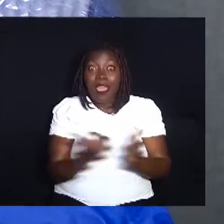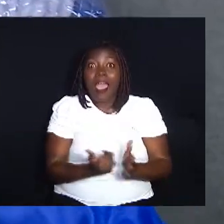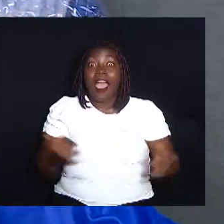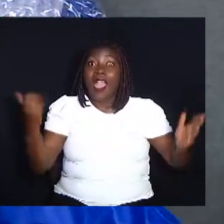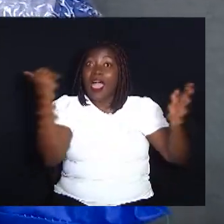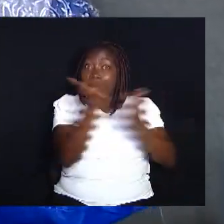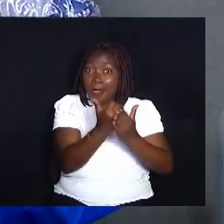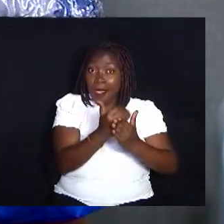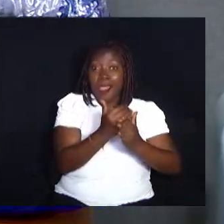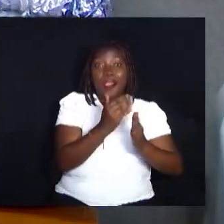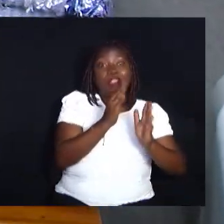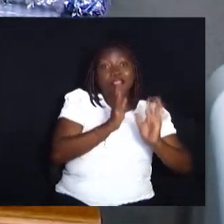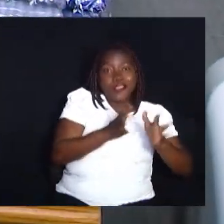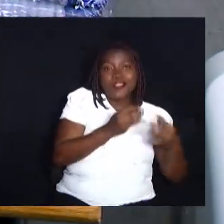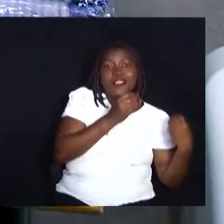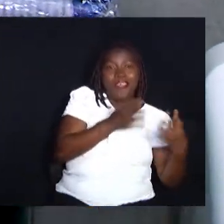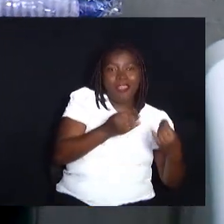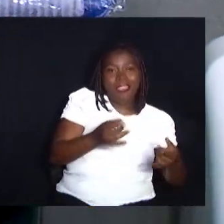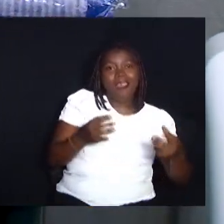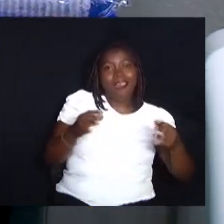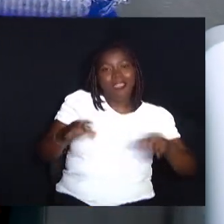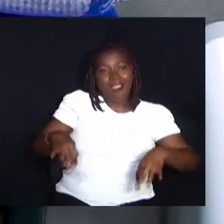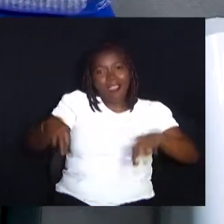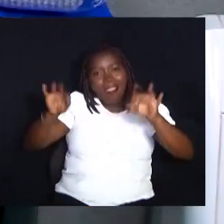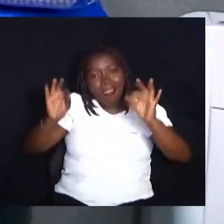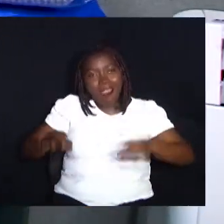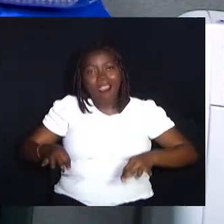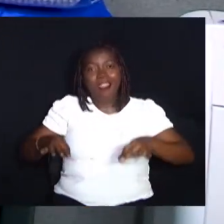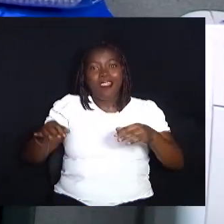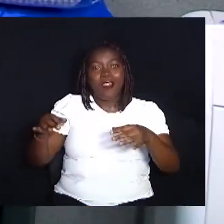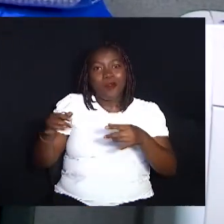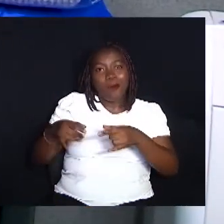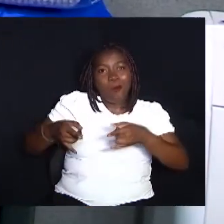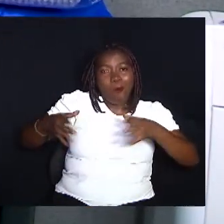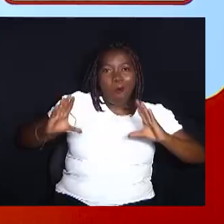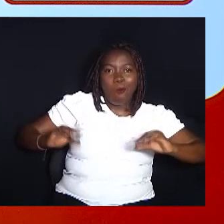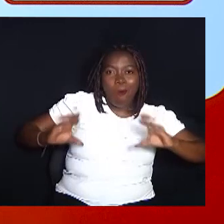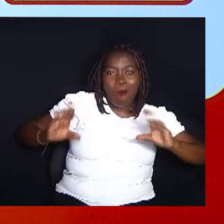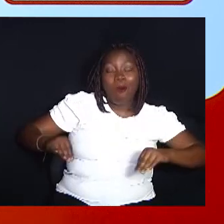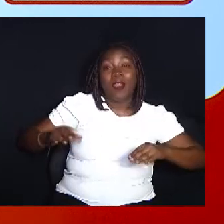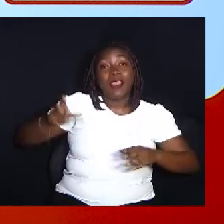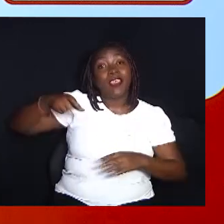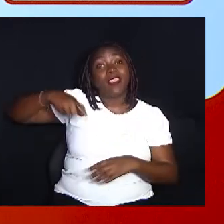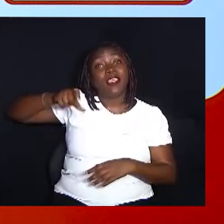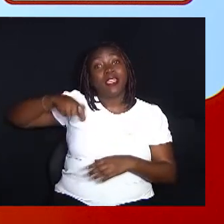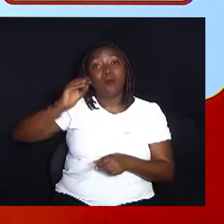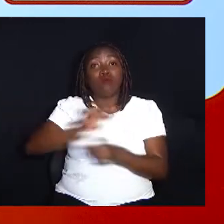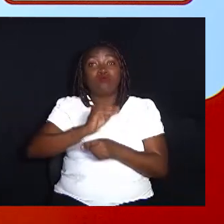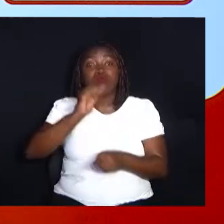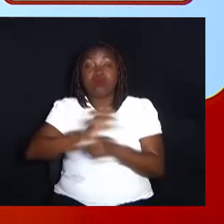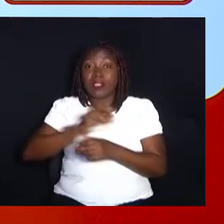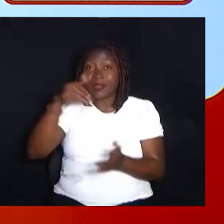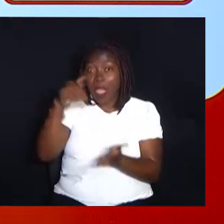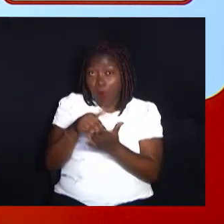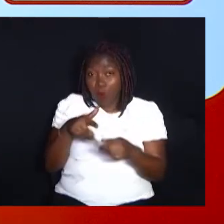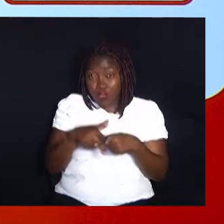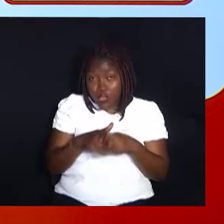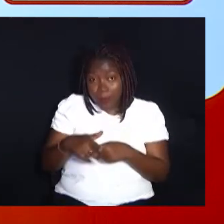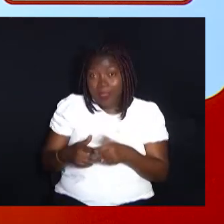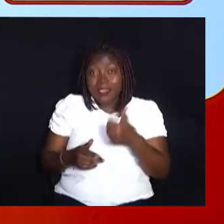kit será adicionado ao que já é oferecido como colchão cobertor e o cartão nutrir na última